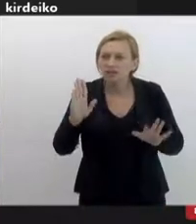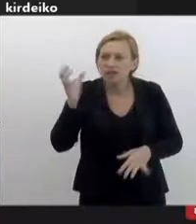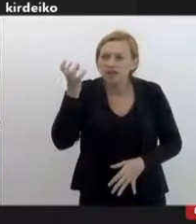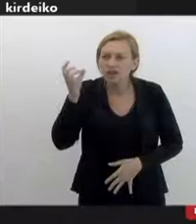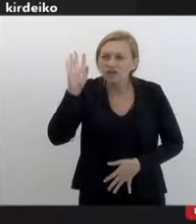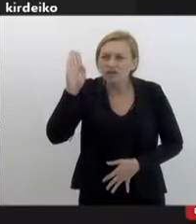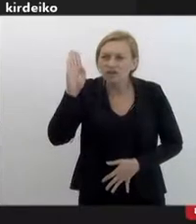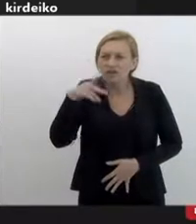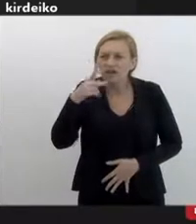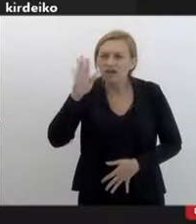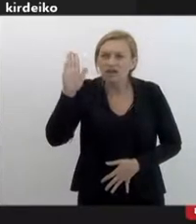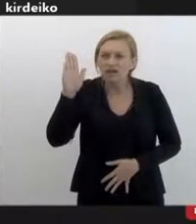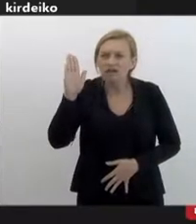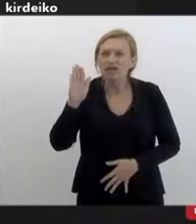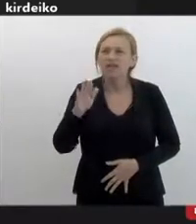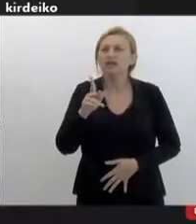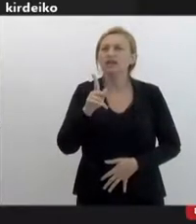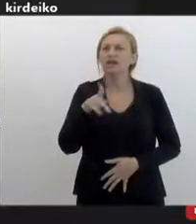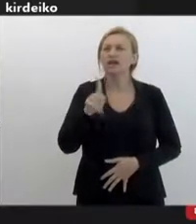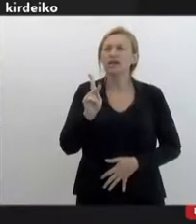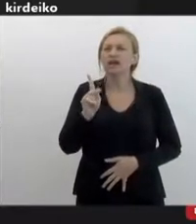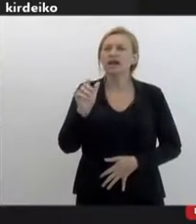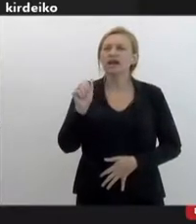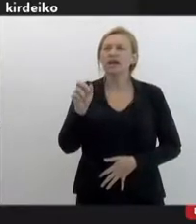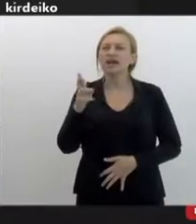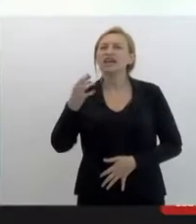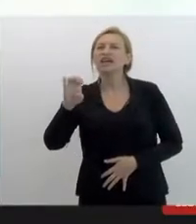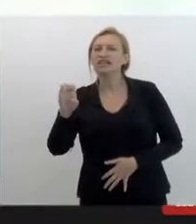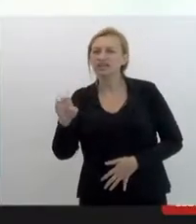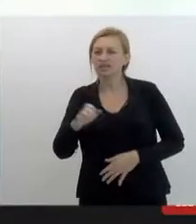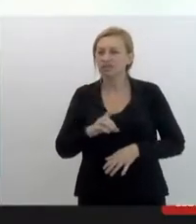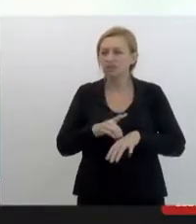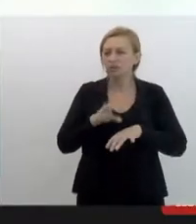um minutinho. Doutora Karina, a senhora